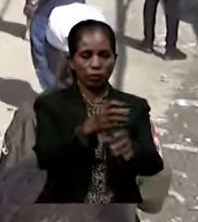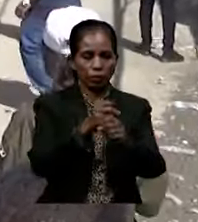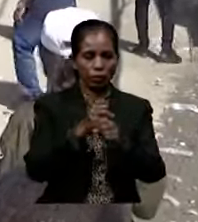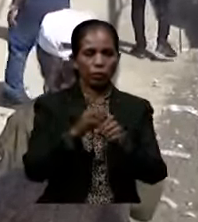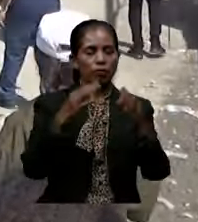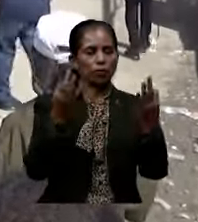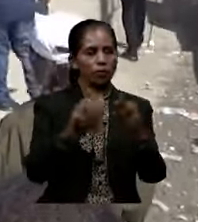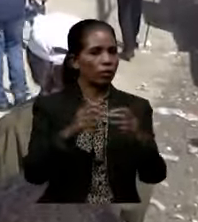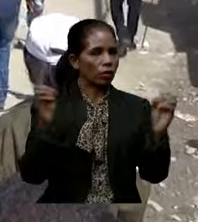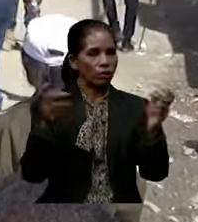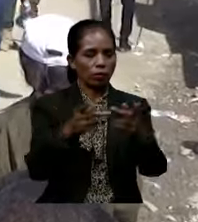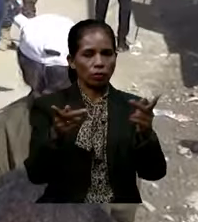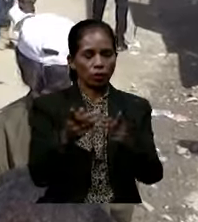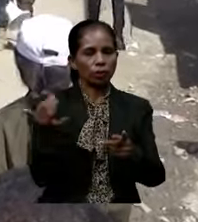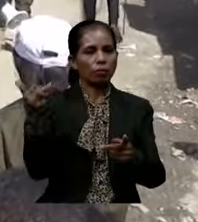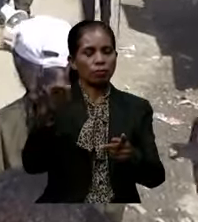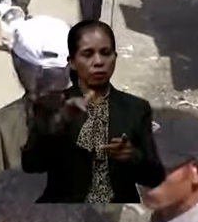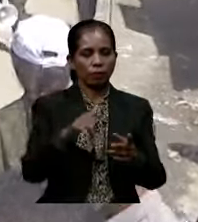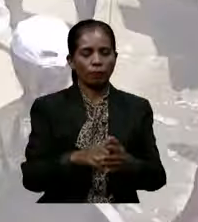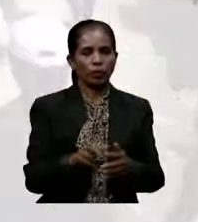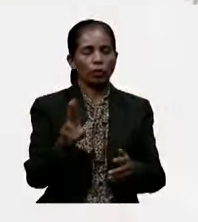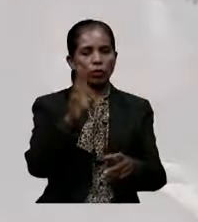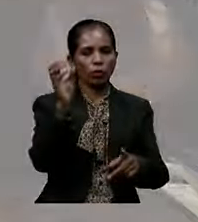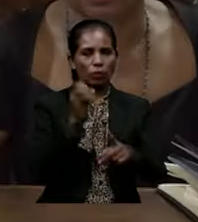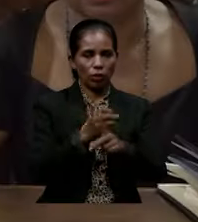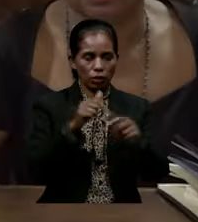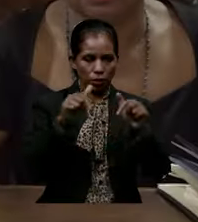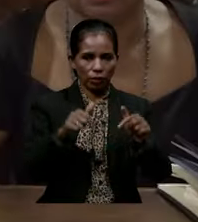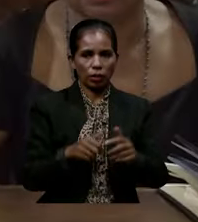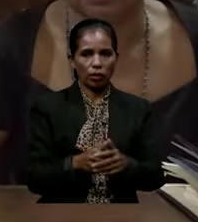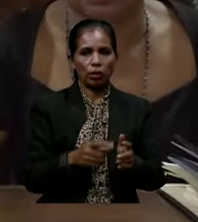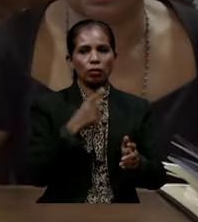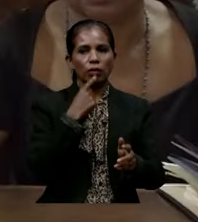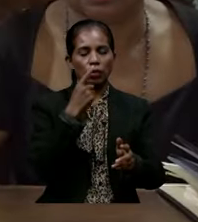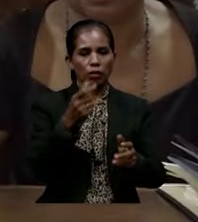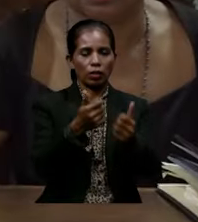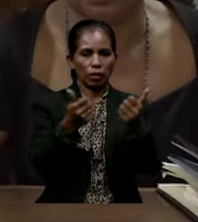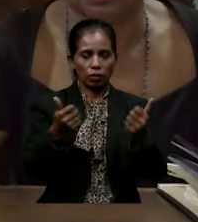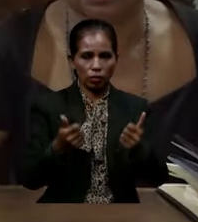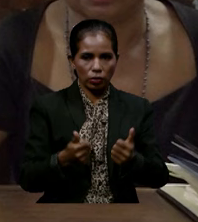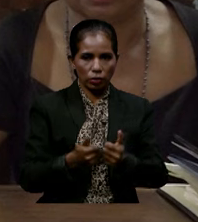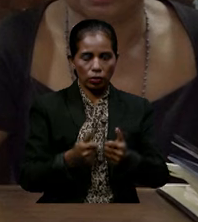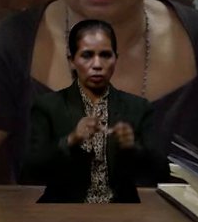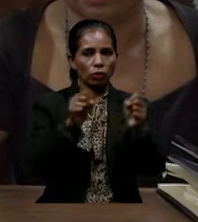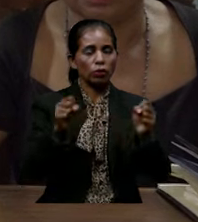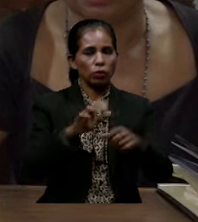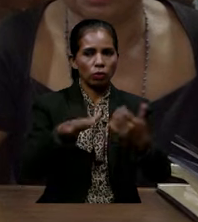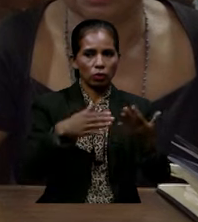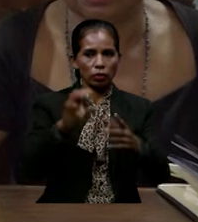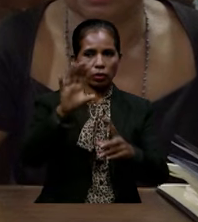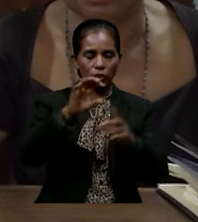bem hira laia fatin basira. Aproveito nossa oportunidade, né, a tu forratene ba autoridade sira. Se